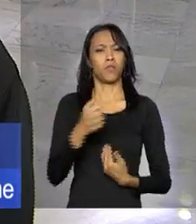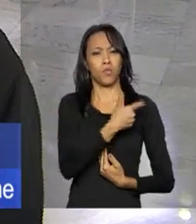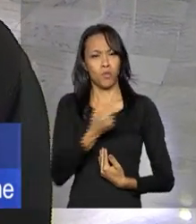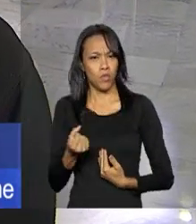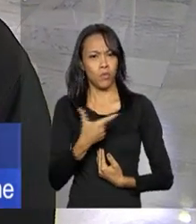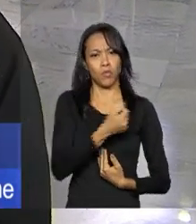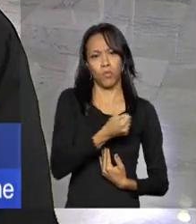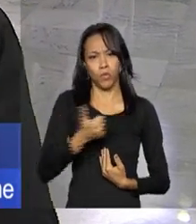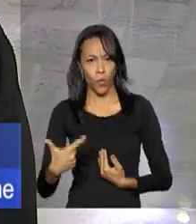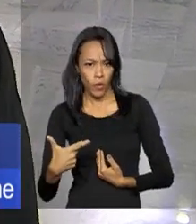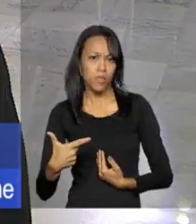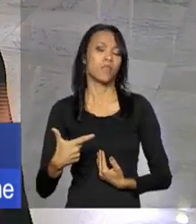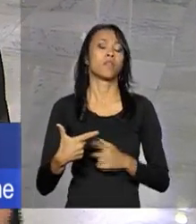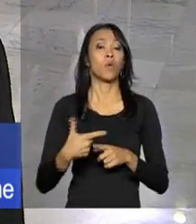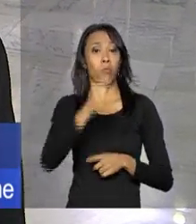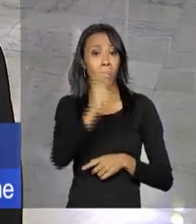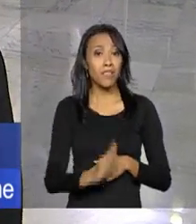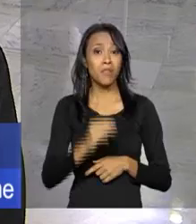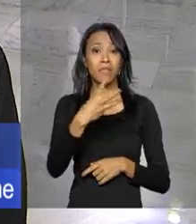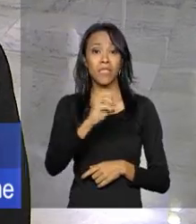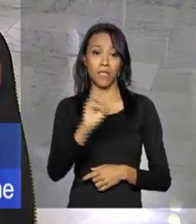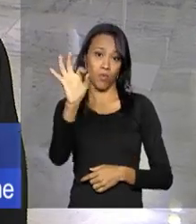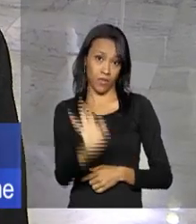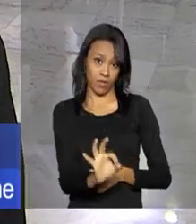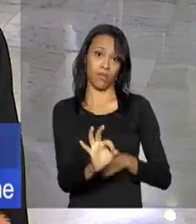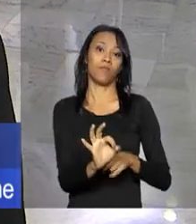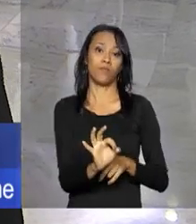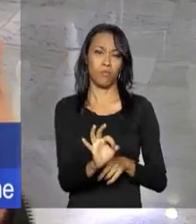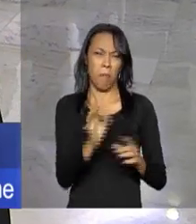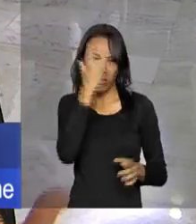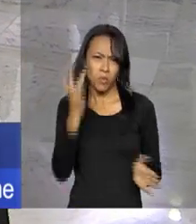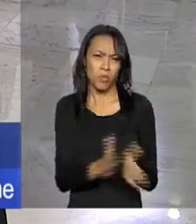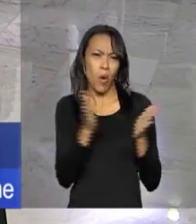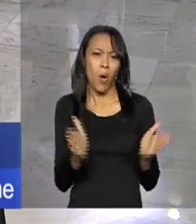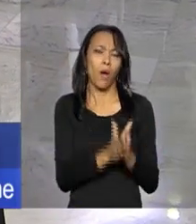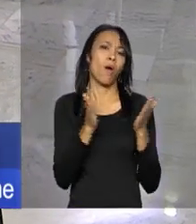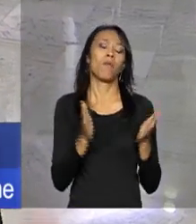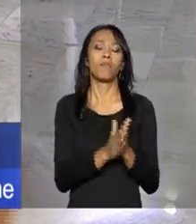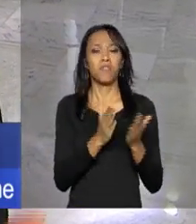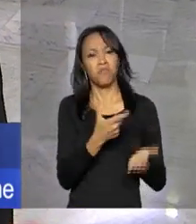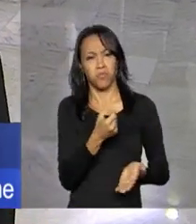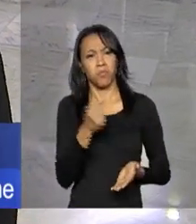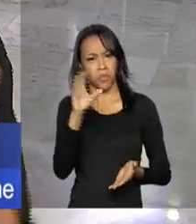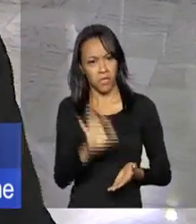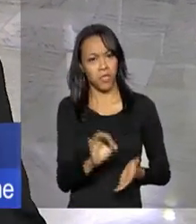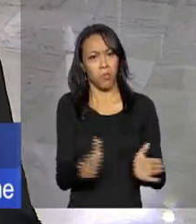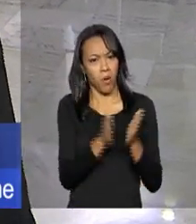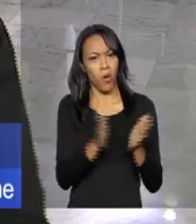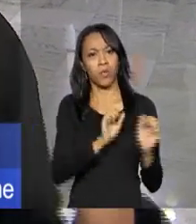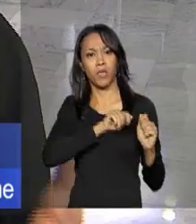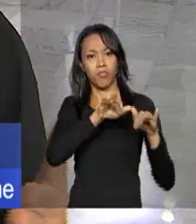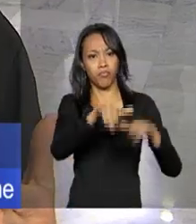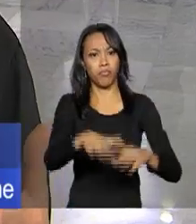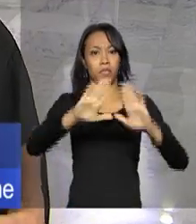em 2002 o Brasil tinha 30% dos mais pobres dos 20% mais pobres só na educação quer dizer o Brasil